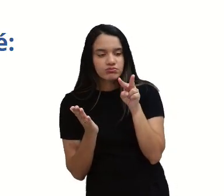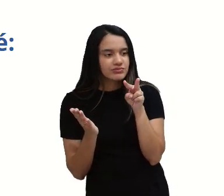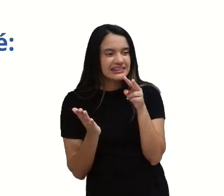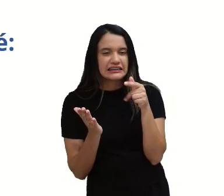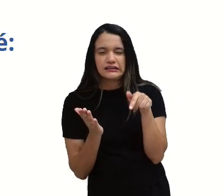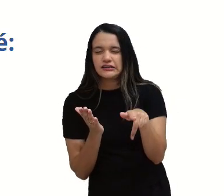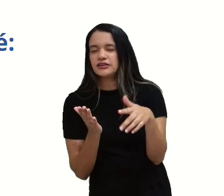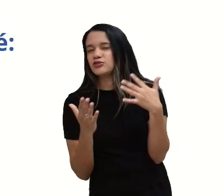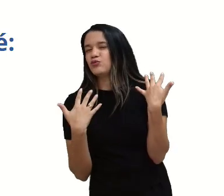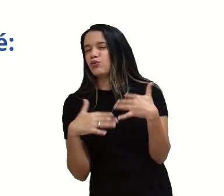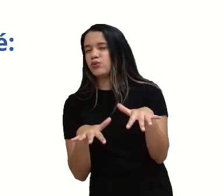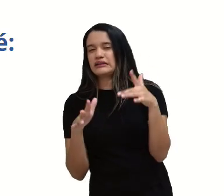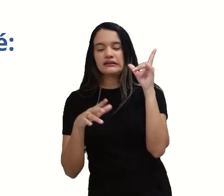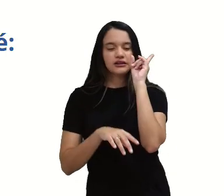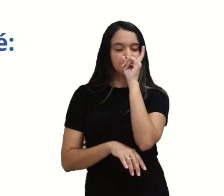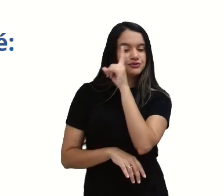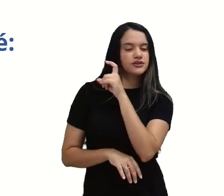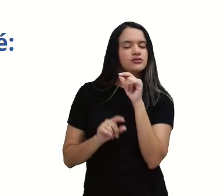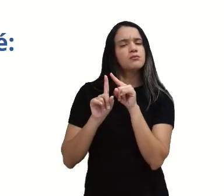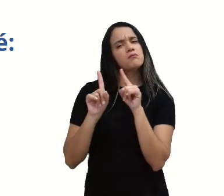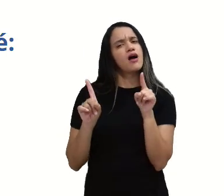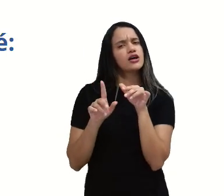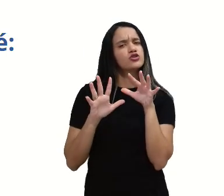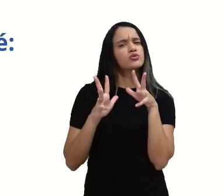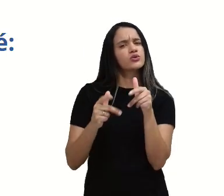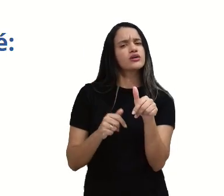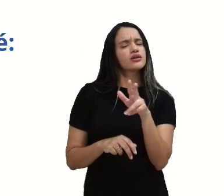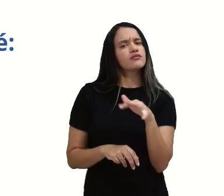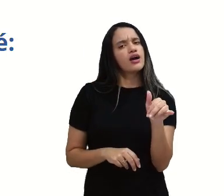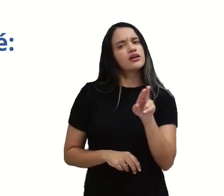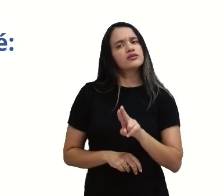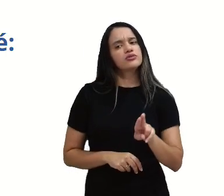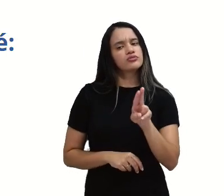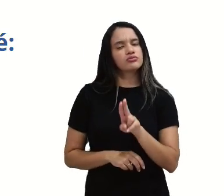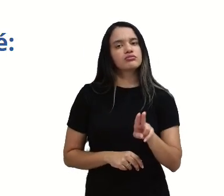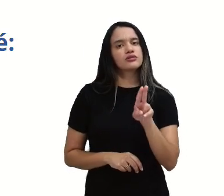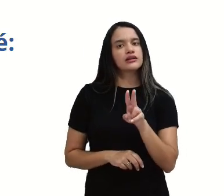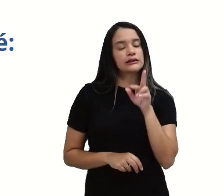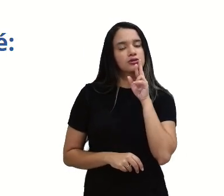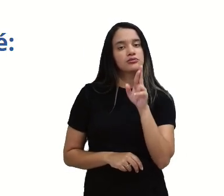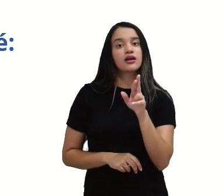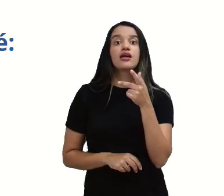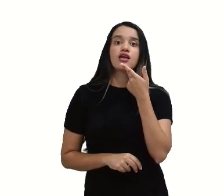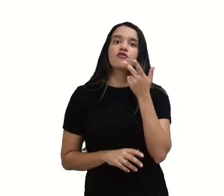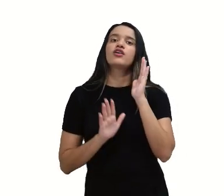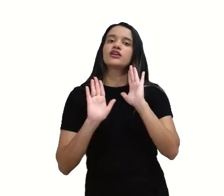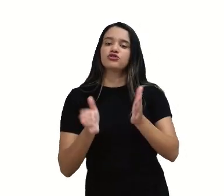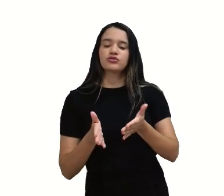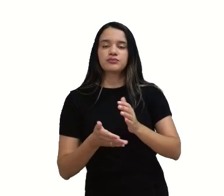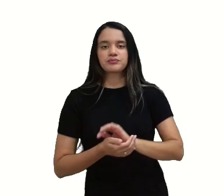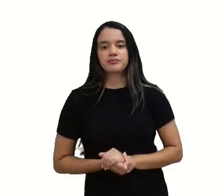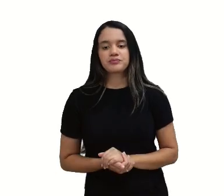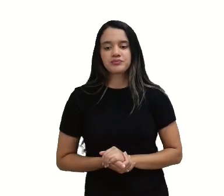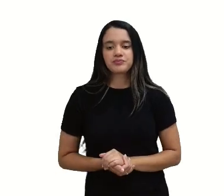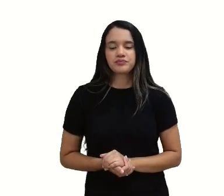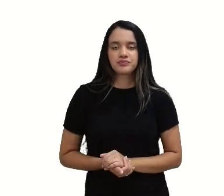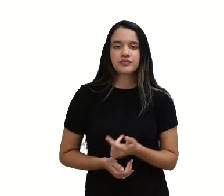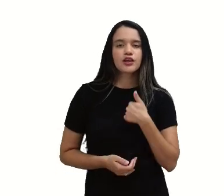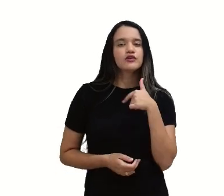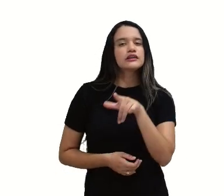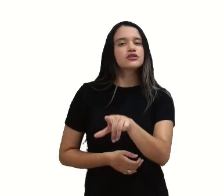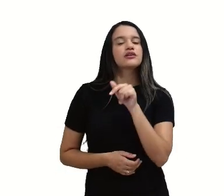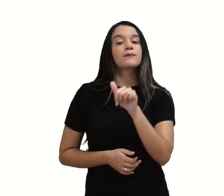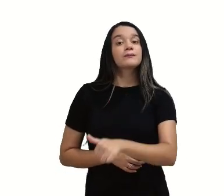essa questão. Mas se você observar, tudo que a gente vai utilizar para chegar na resposta, eu acabei de falar. Então, bora lá. Vou